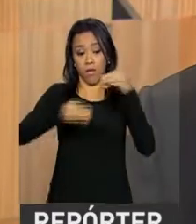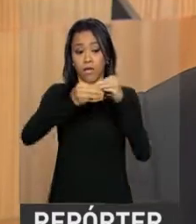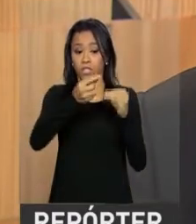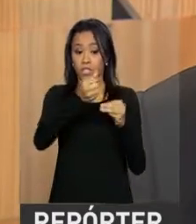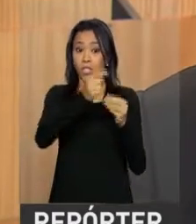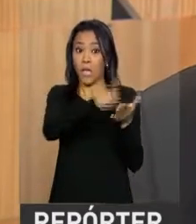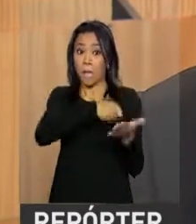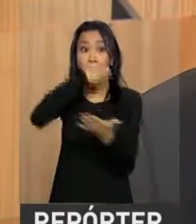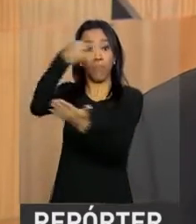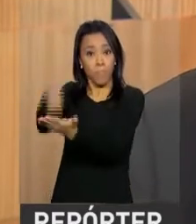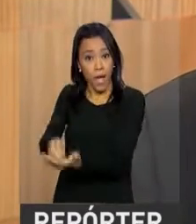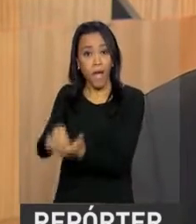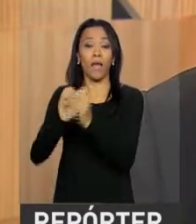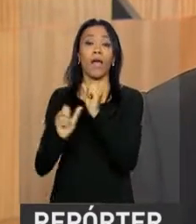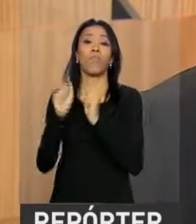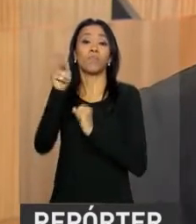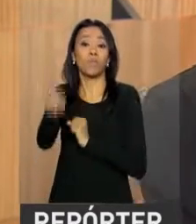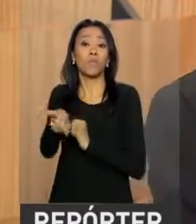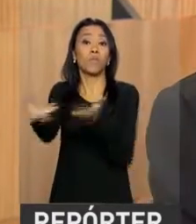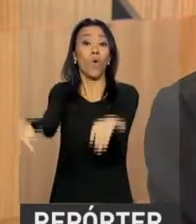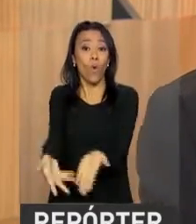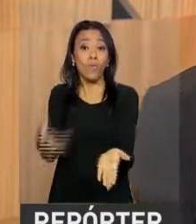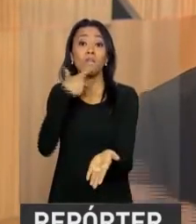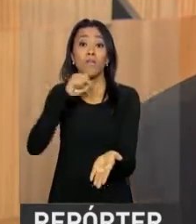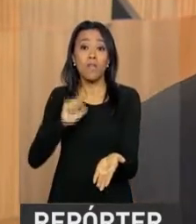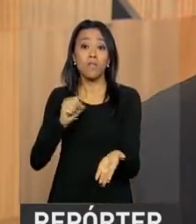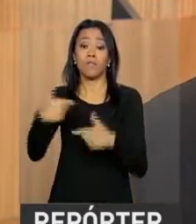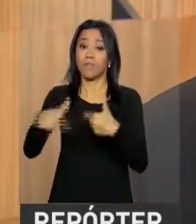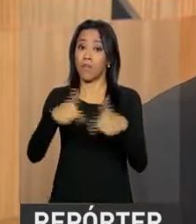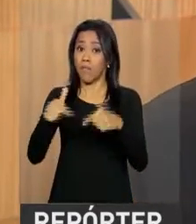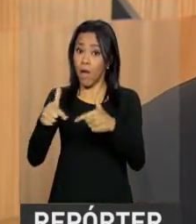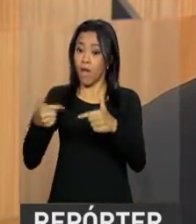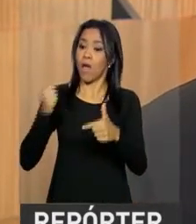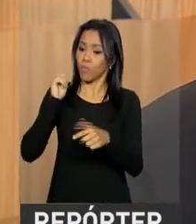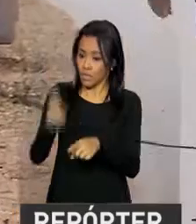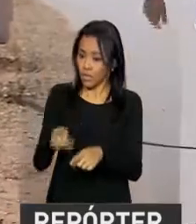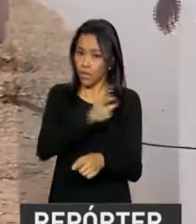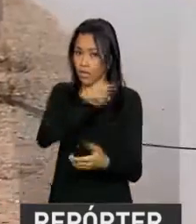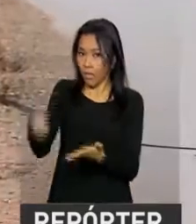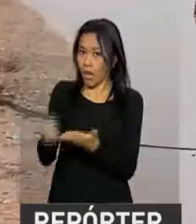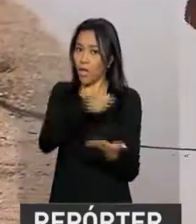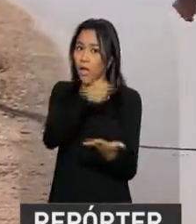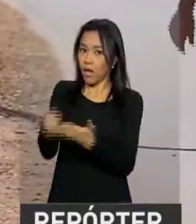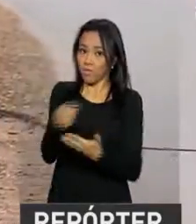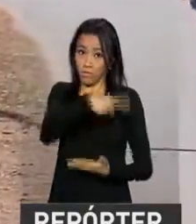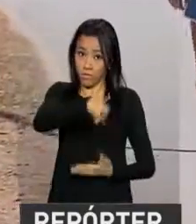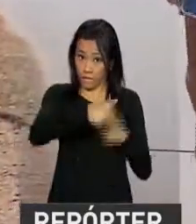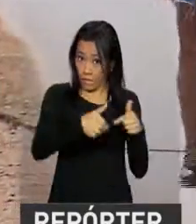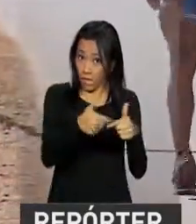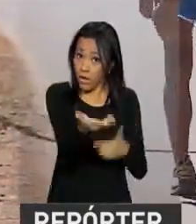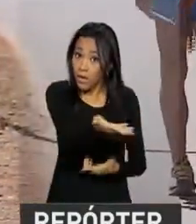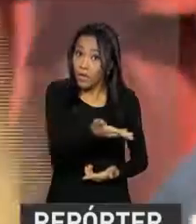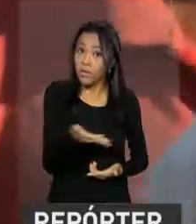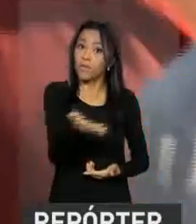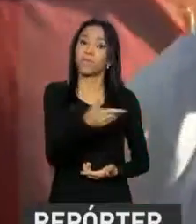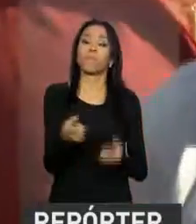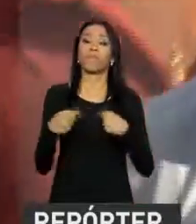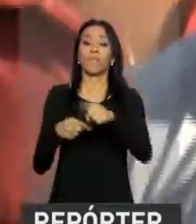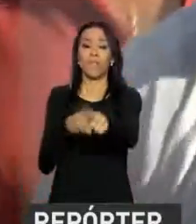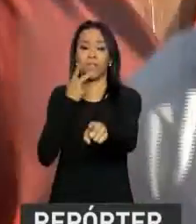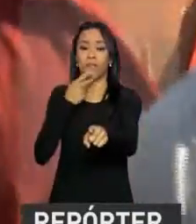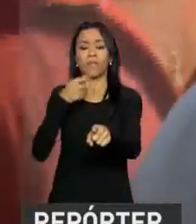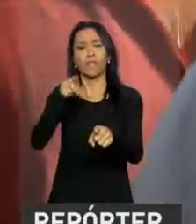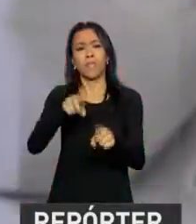pagas aposentadorias de hoje então quem está trabalhando está pagando pra quem está aposentado esse número cada vez maior de aposentados e cada vez